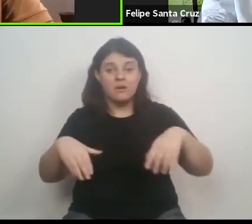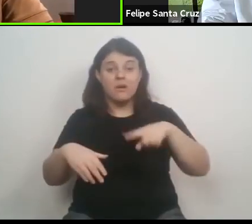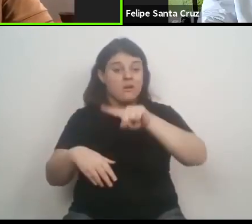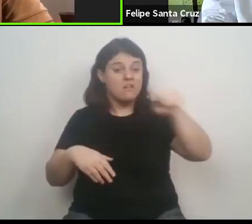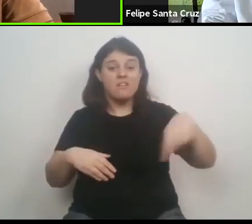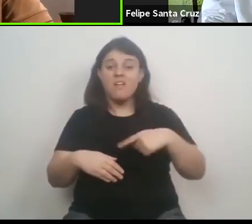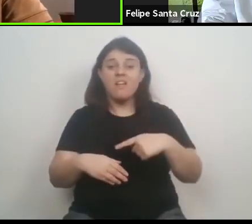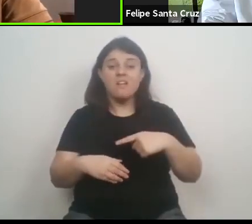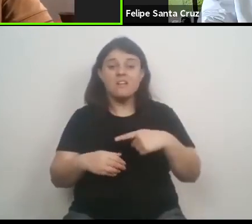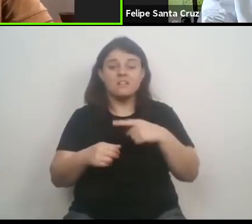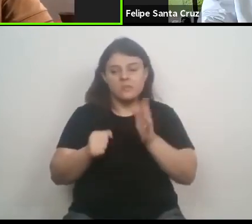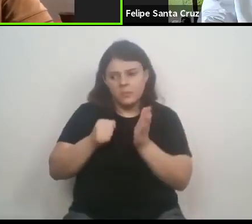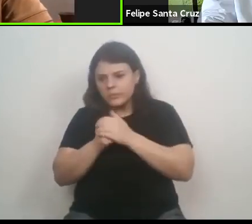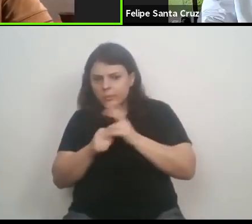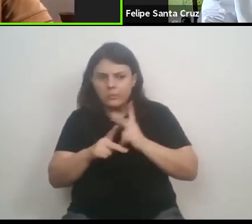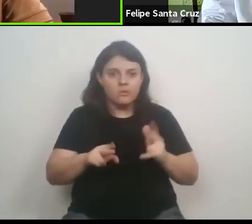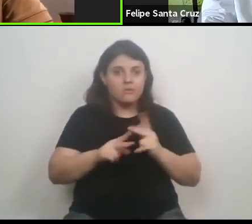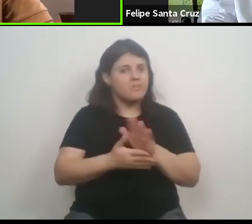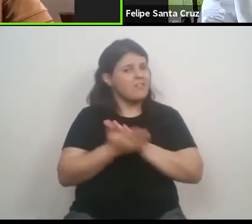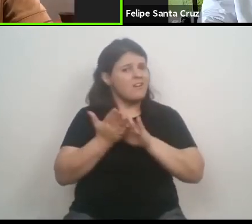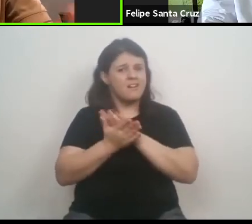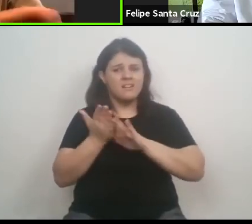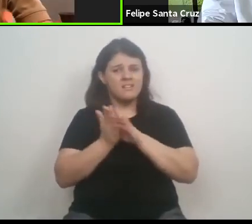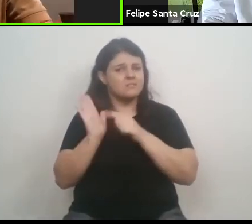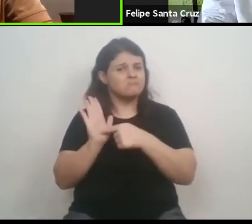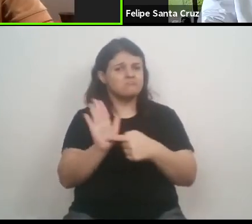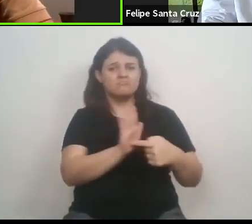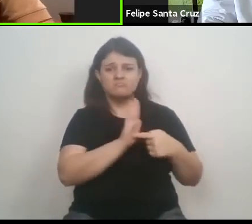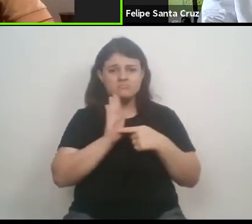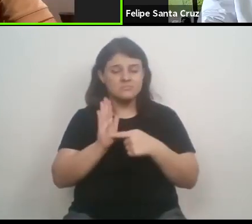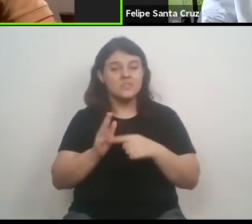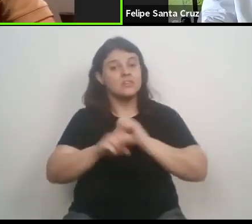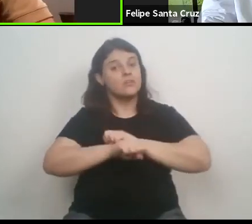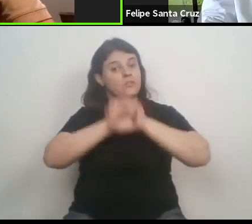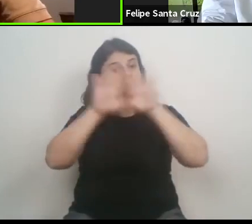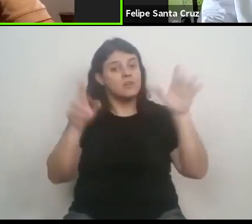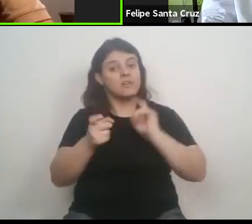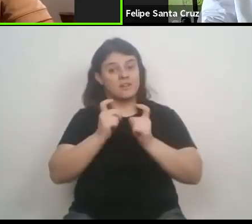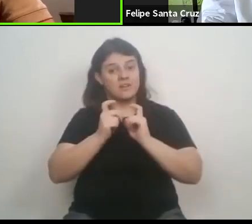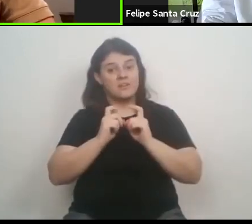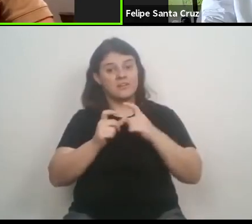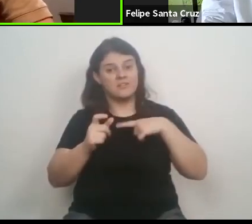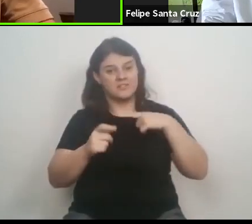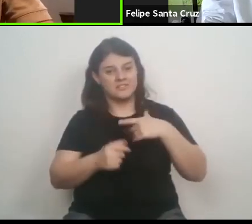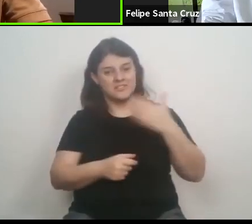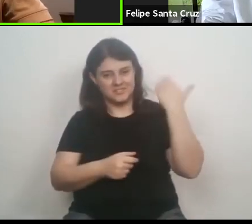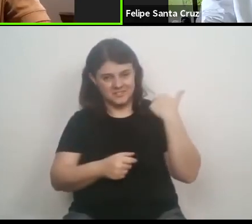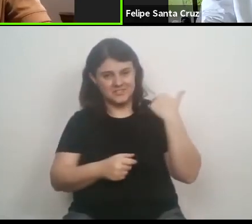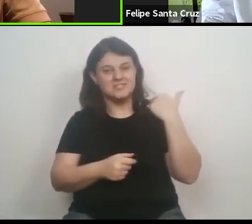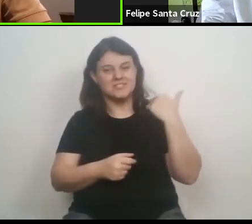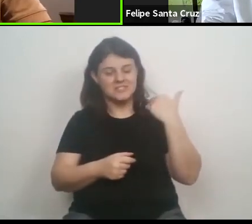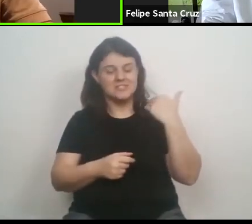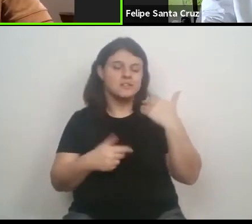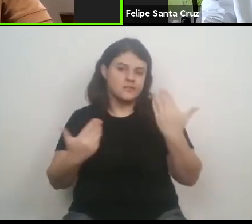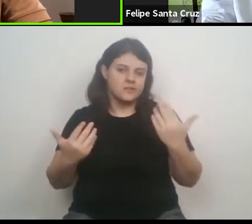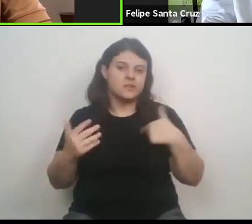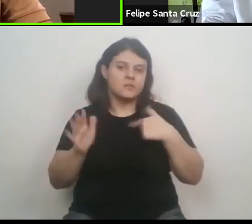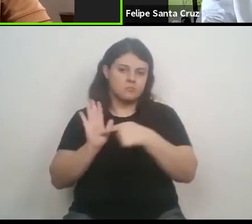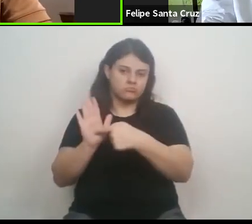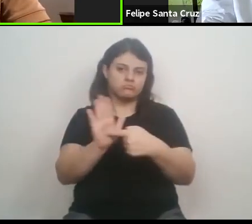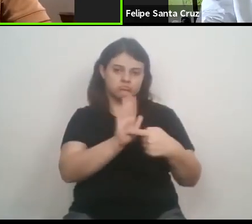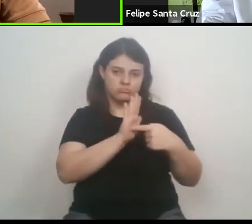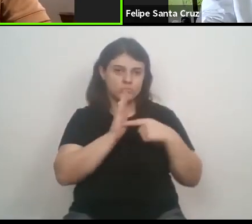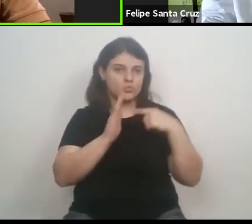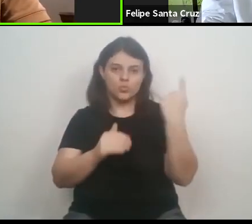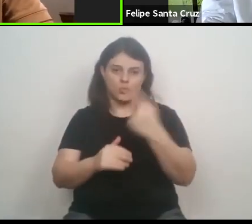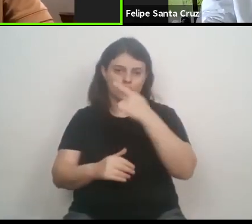esconde a sua agenda, né, como ficou claro na reunião ministerial que foi exibida para